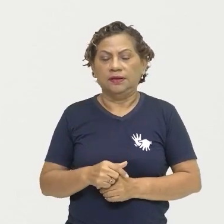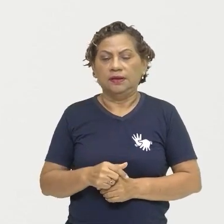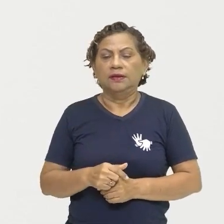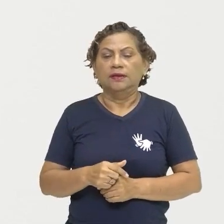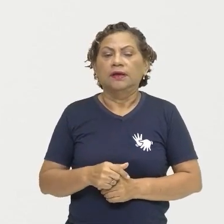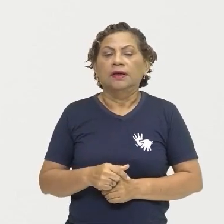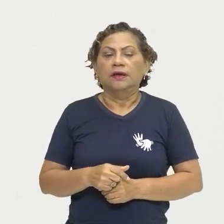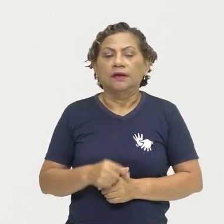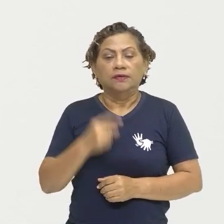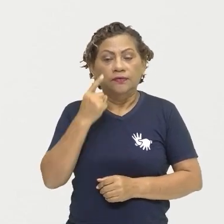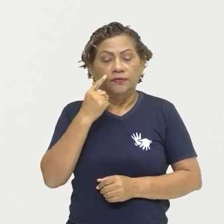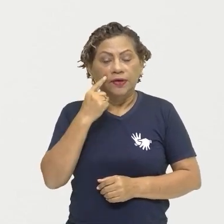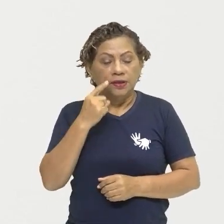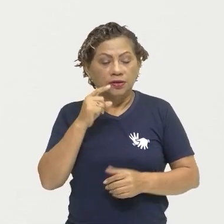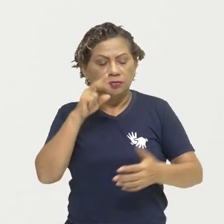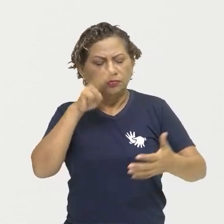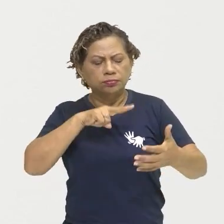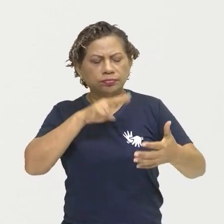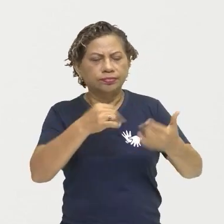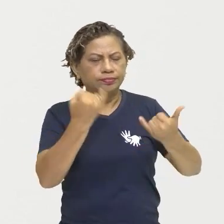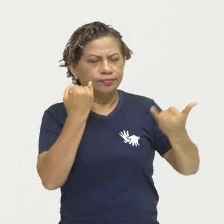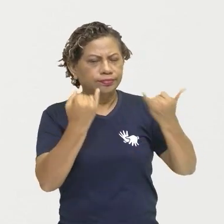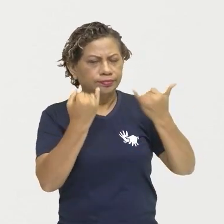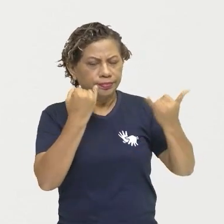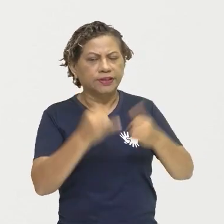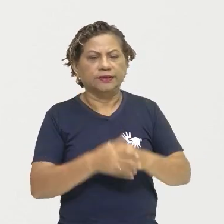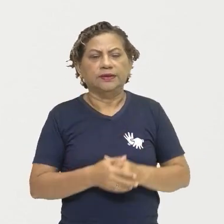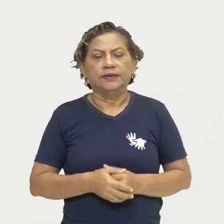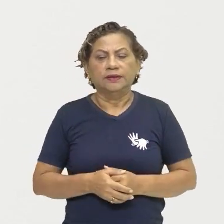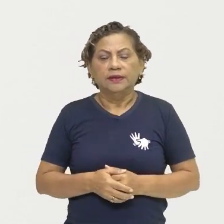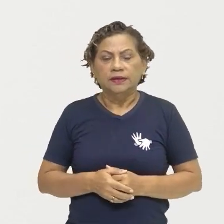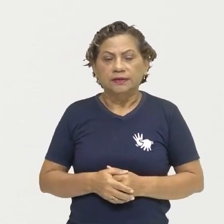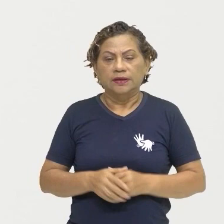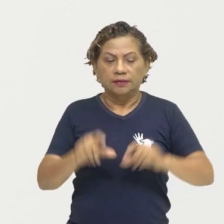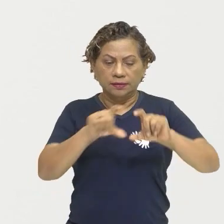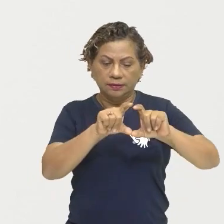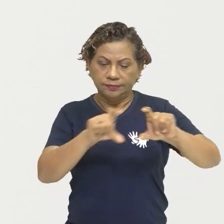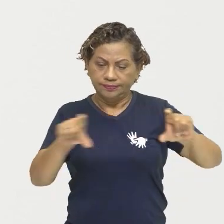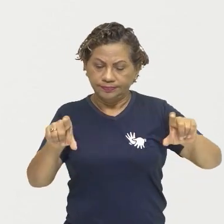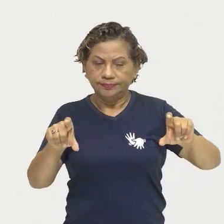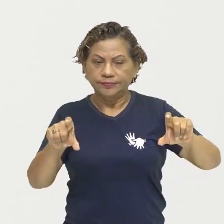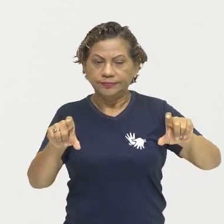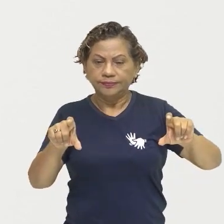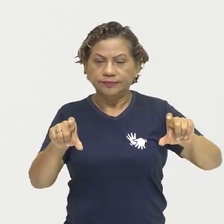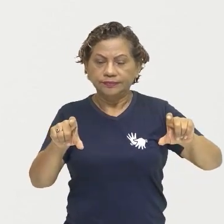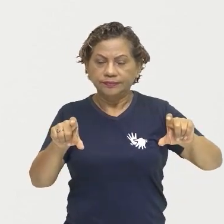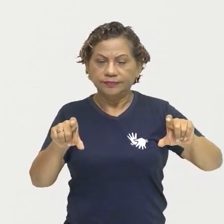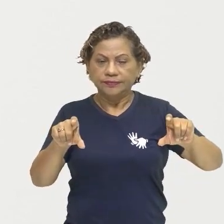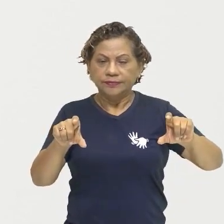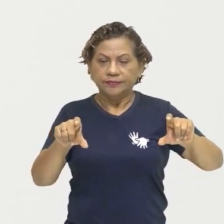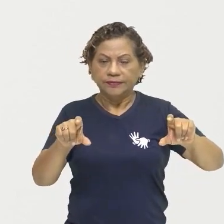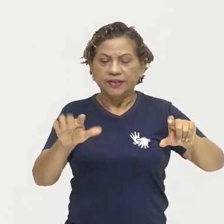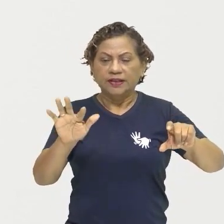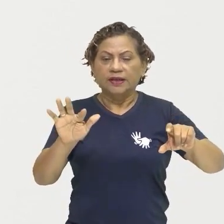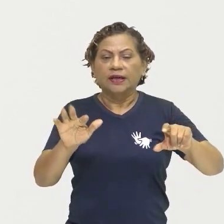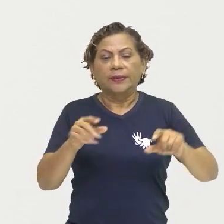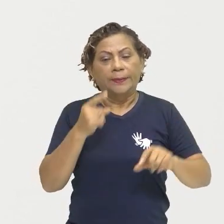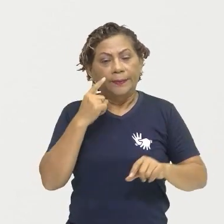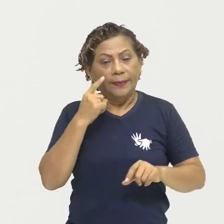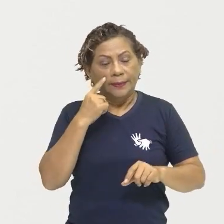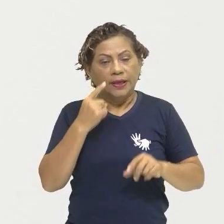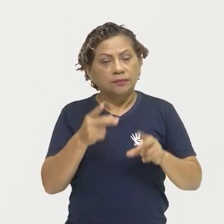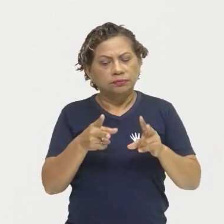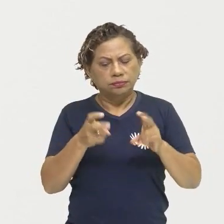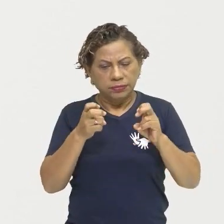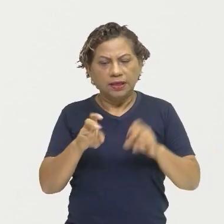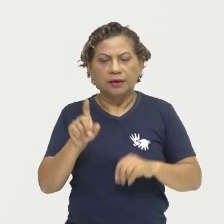verbo, aqui no período sim, aqui nos tempos simples, ou nos tempos compostos, ou em locução verbal, isso aqui é uma